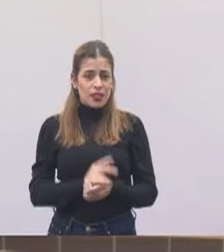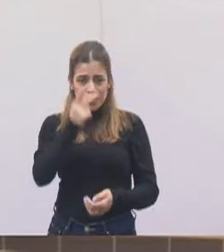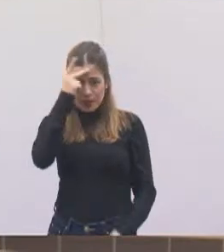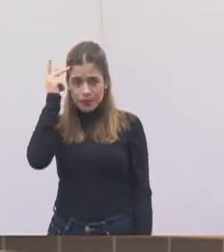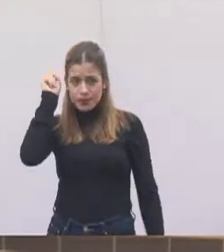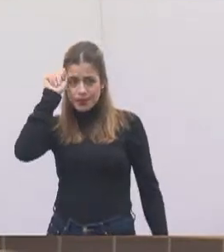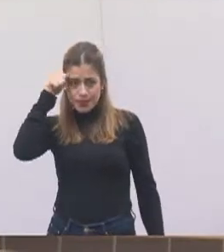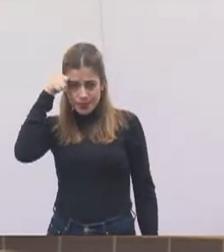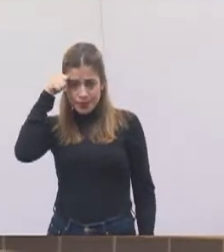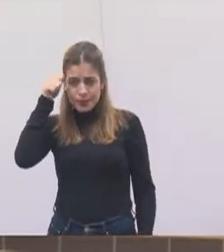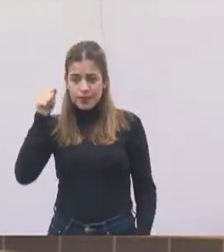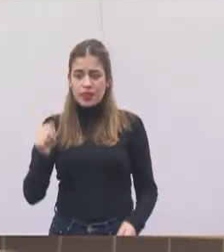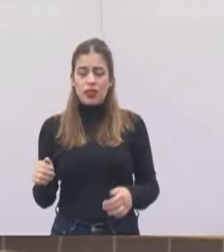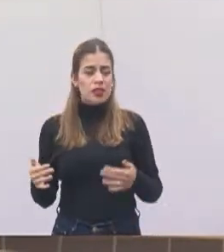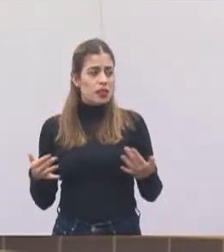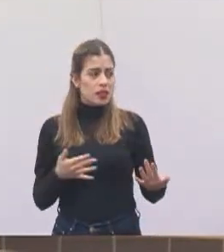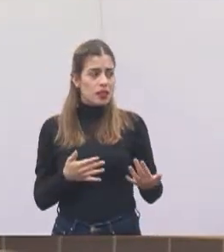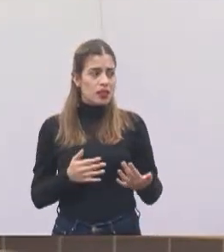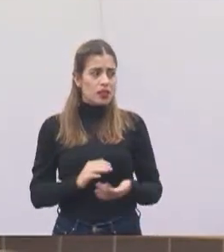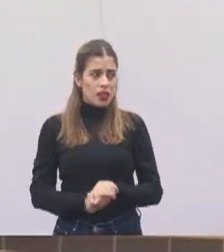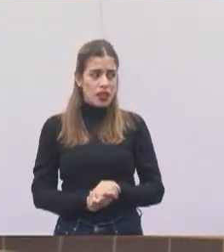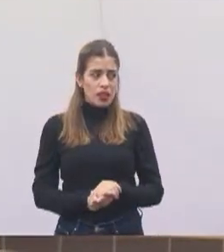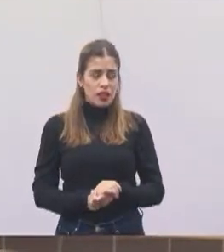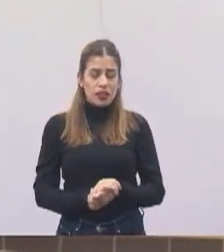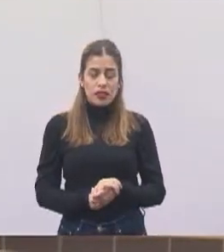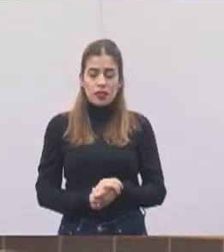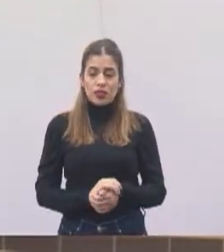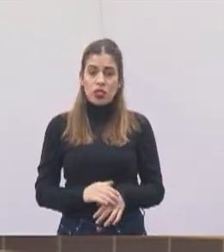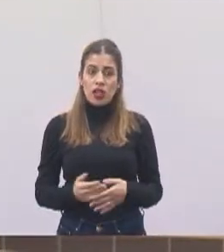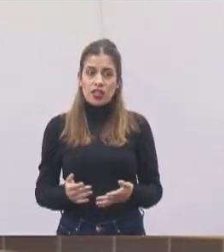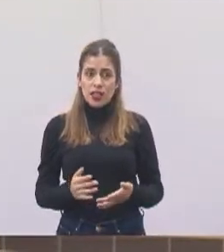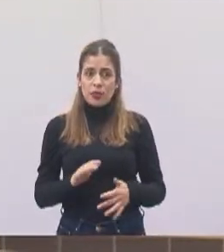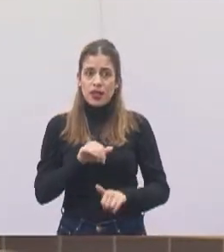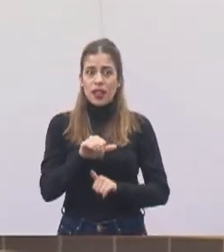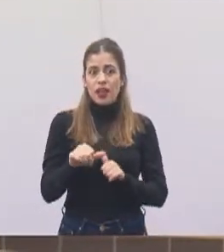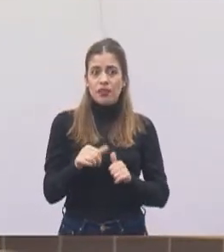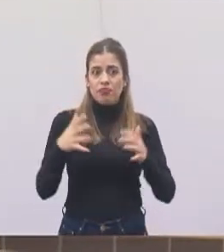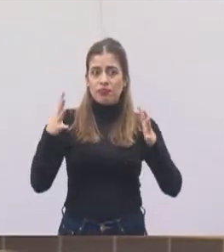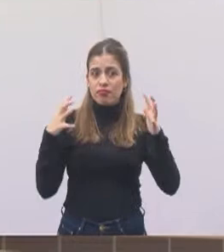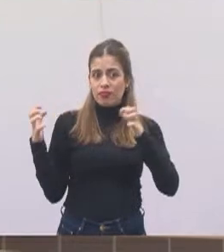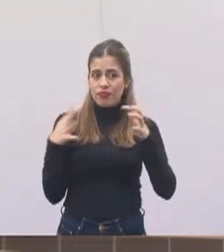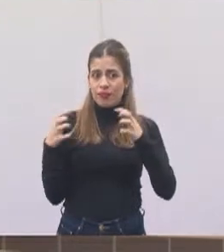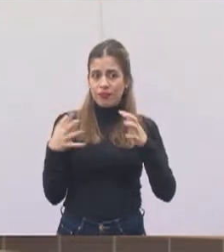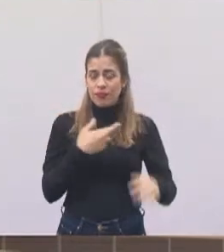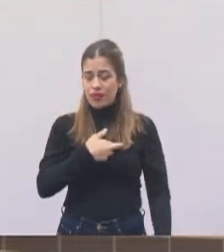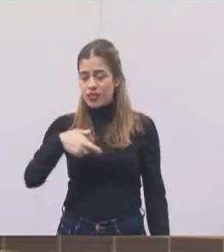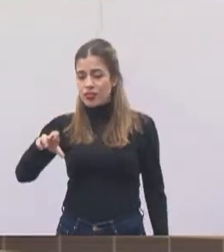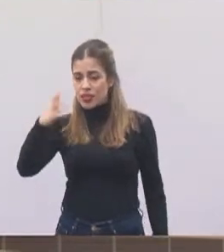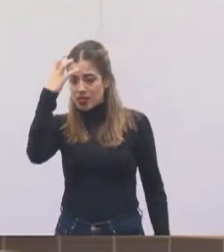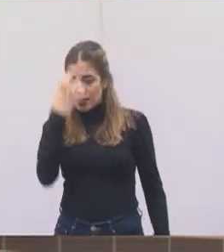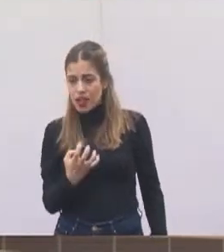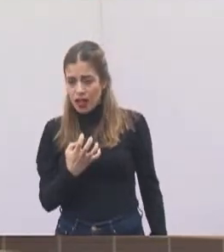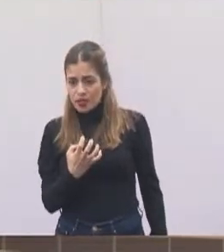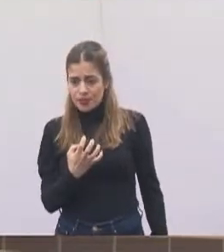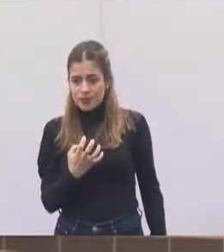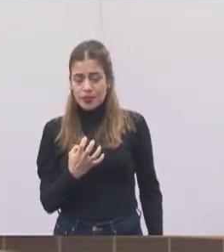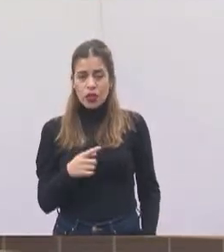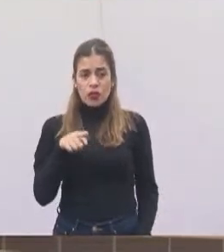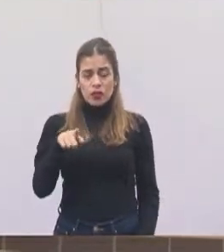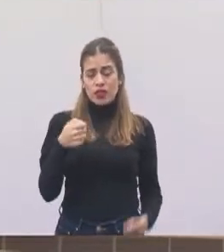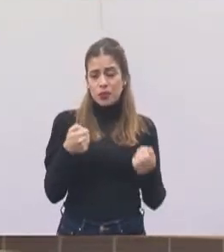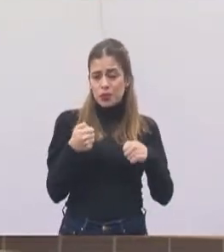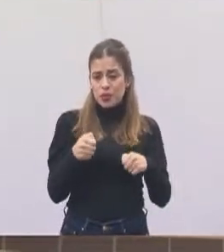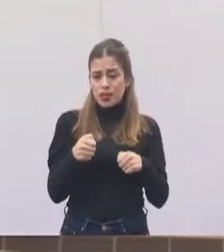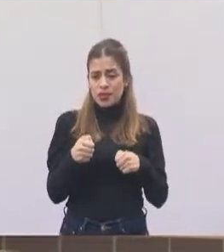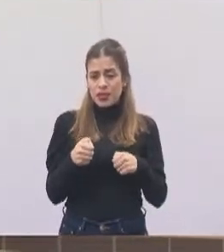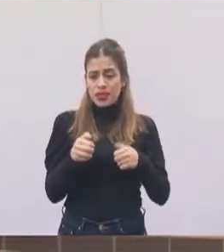ancestrais. Eu vou falar uma coisa. A briga religiosa é um problema muito sério. Você tem que seguir